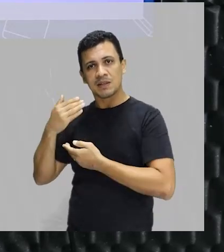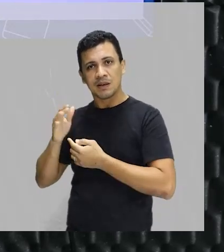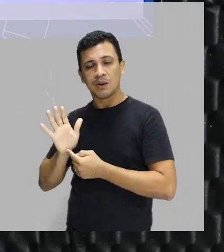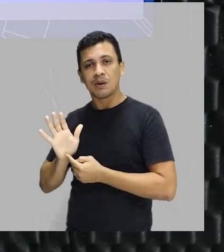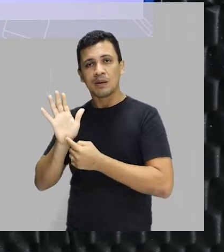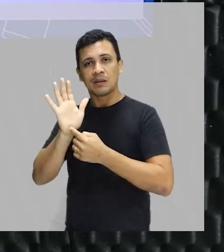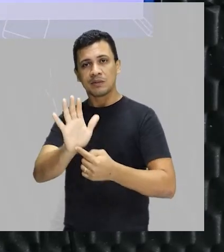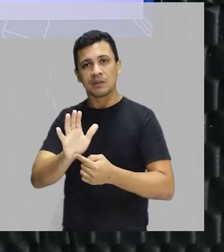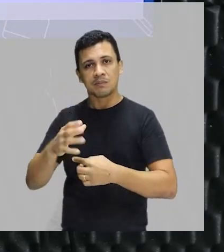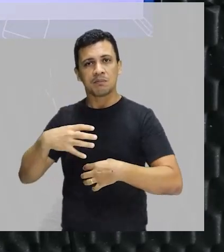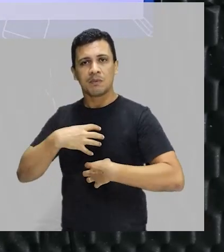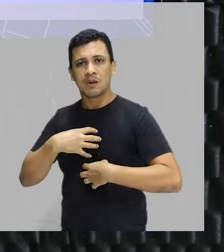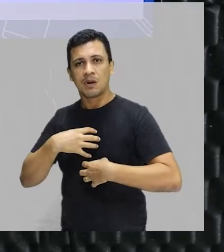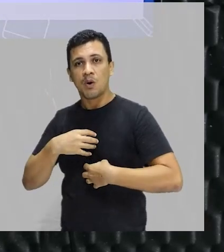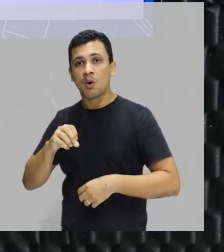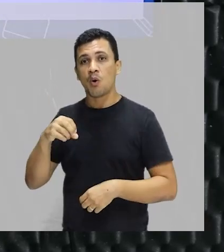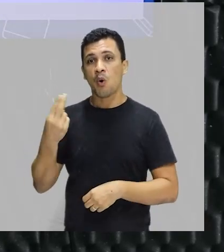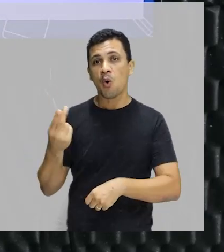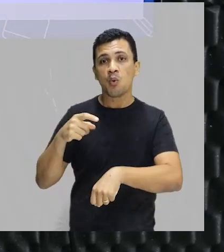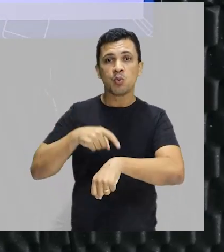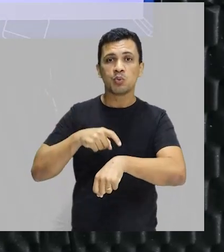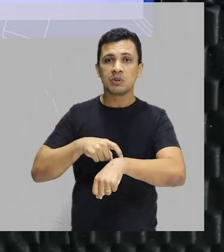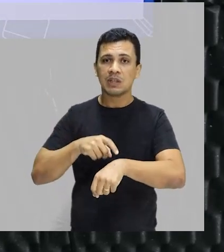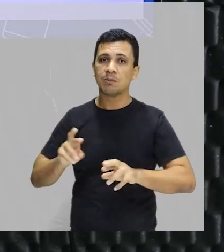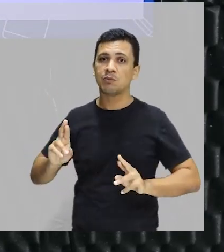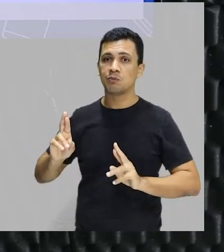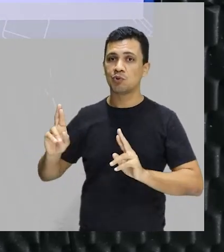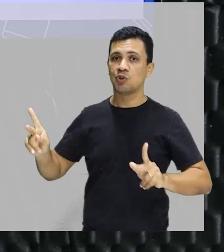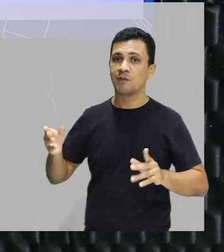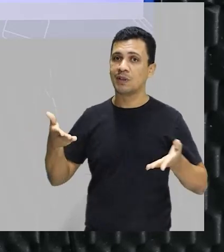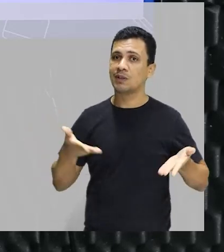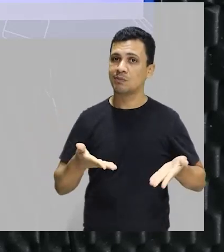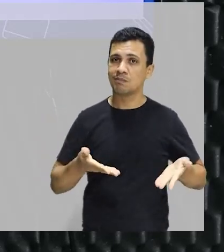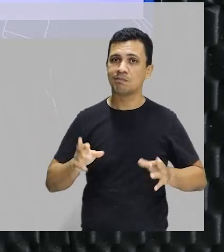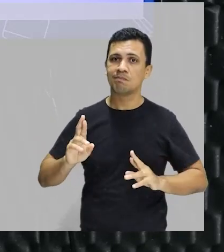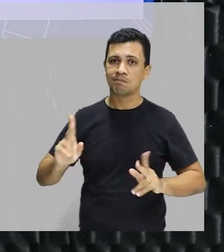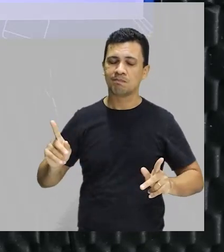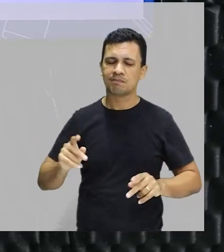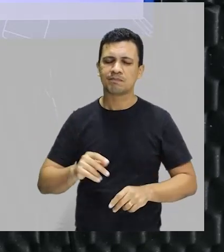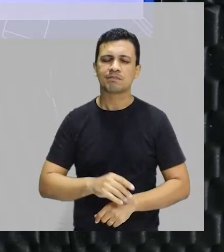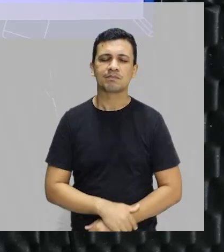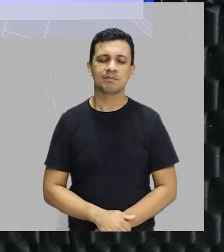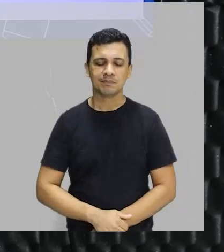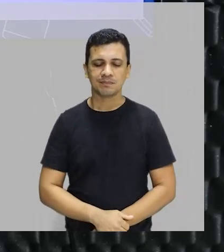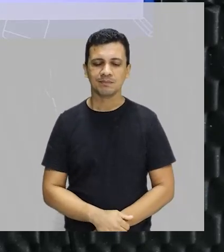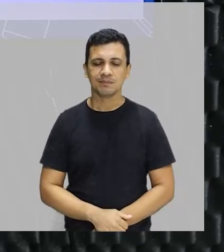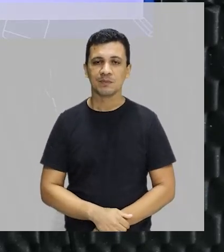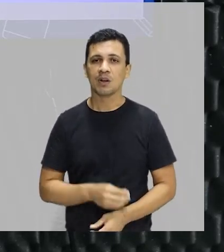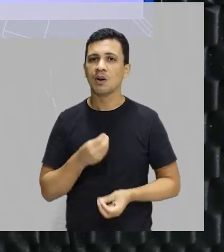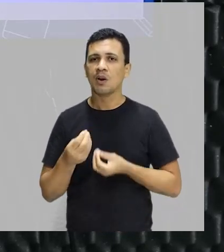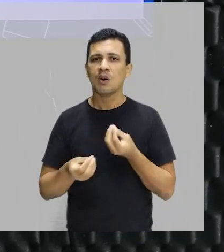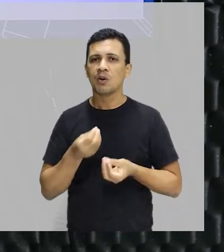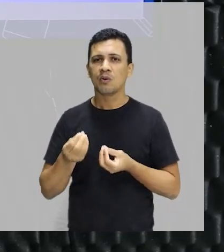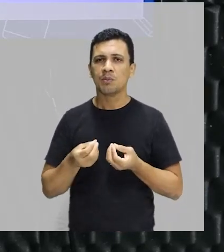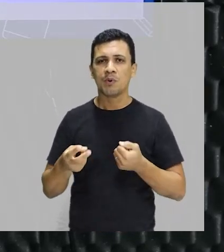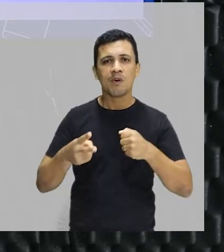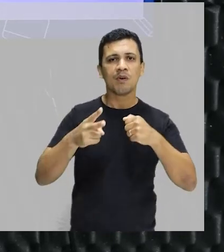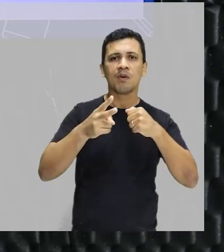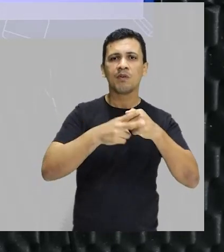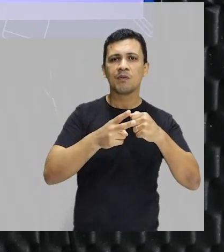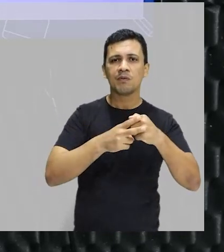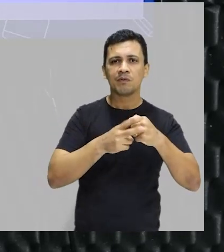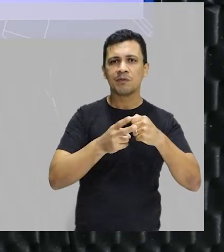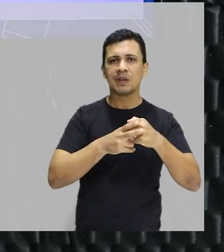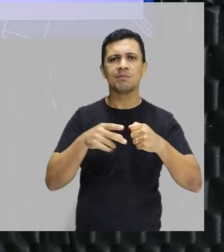ou condições em um tempo anterior ao atual. Tá bom? Em termos de conjugação, ó, last